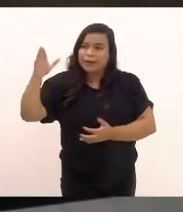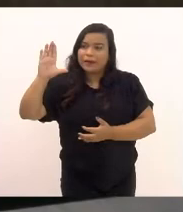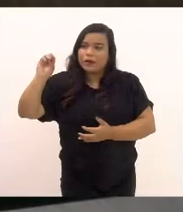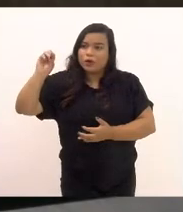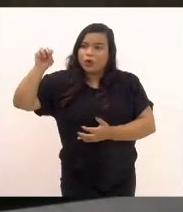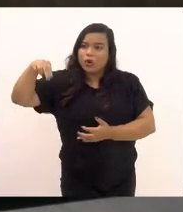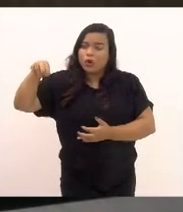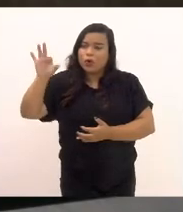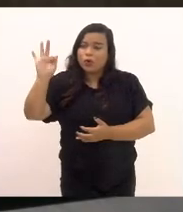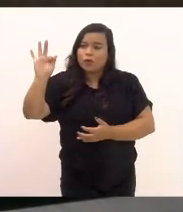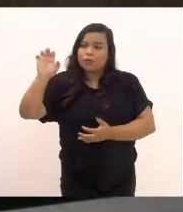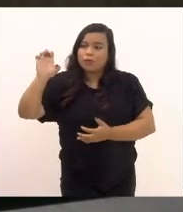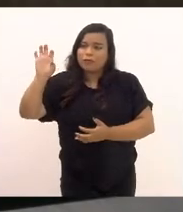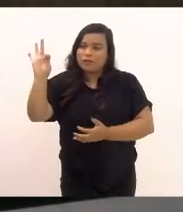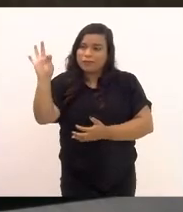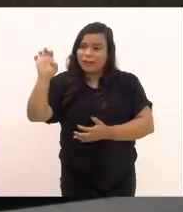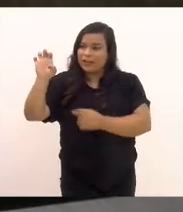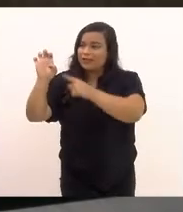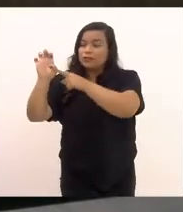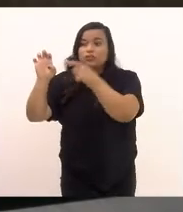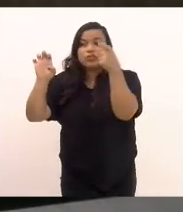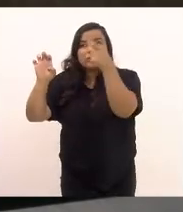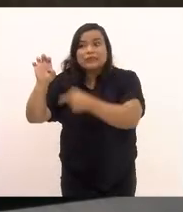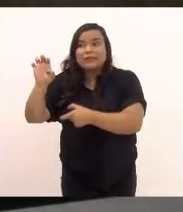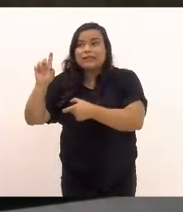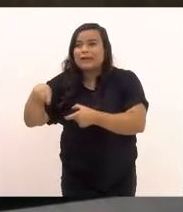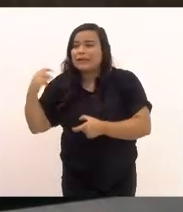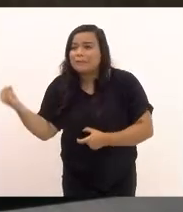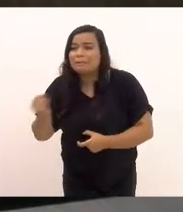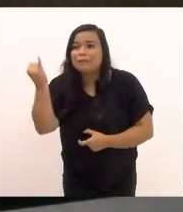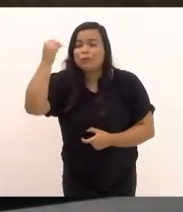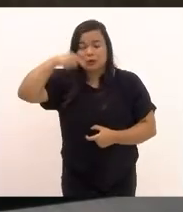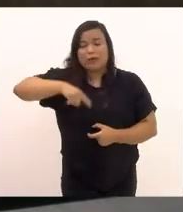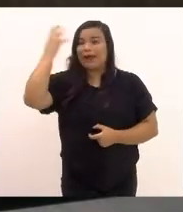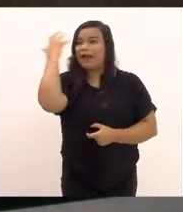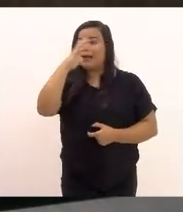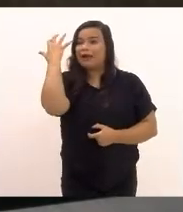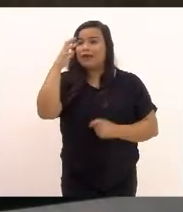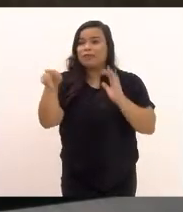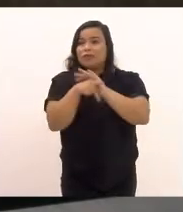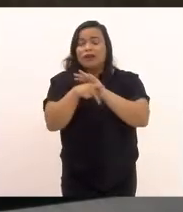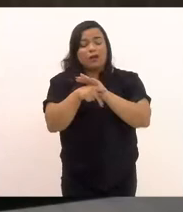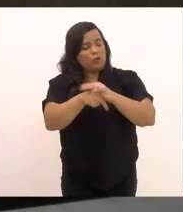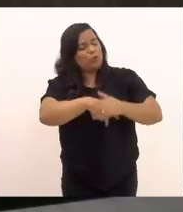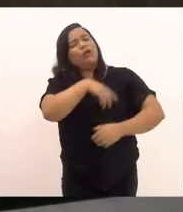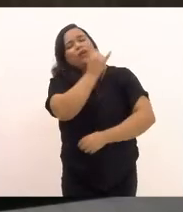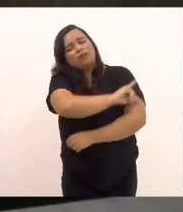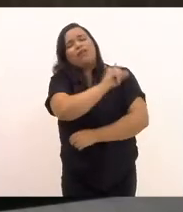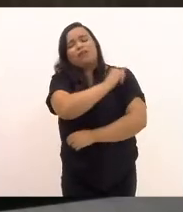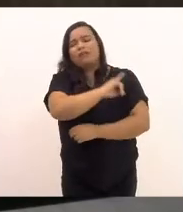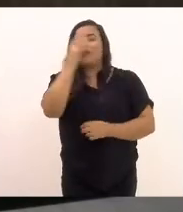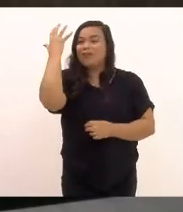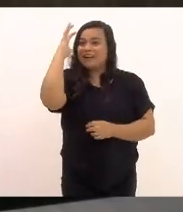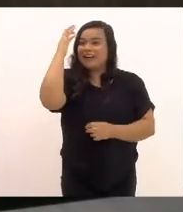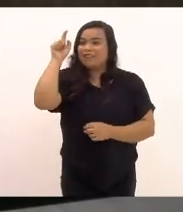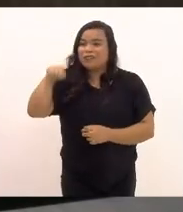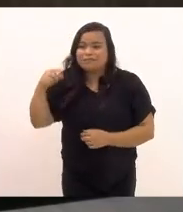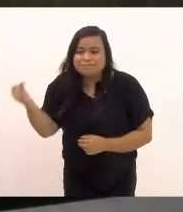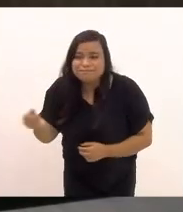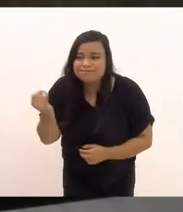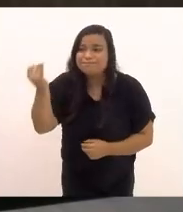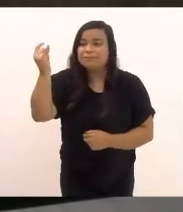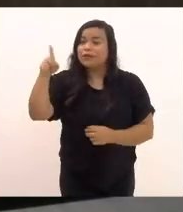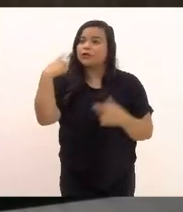carnaval aqui no estado do Rio de Janeiro, na cidade do Rio de Janeiro, e nós recebemos na Comissão de